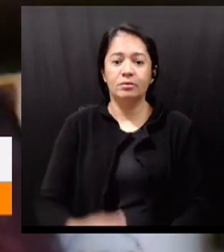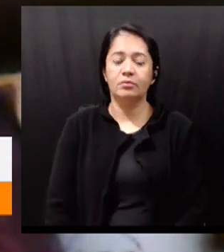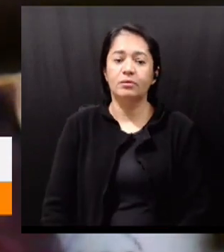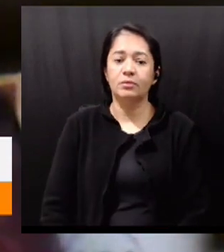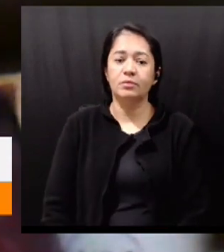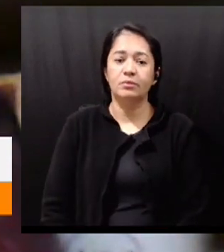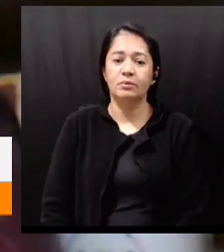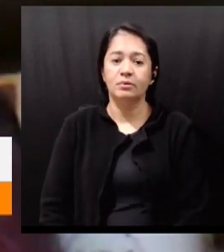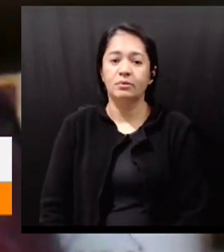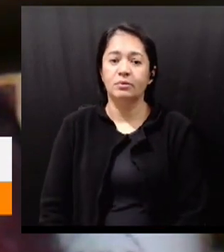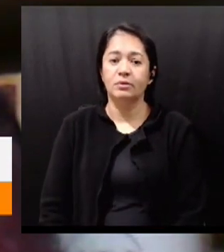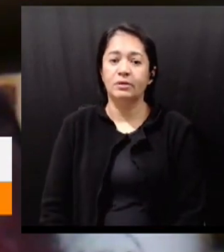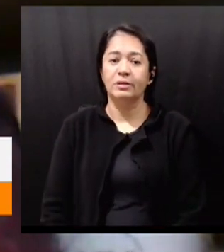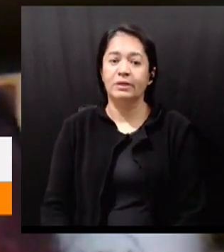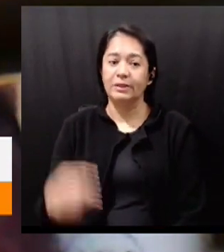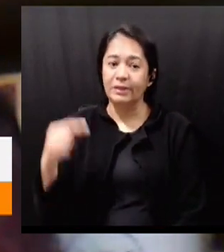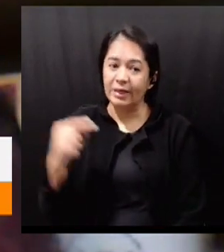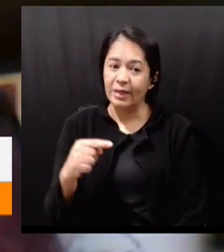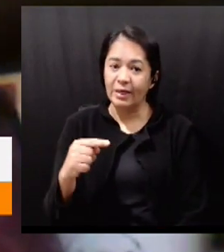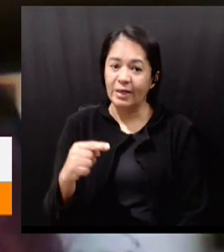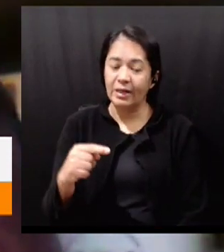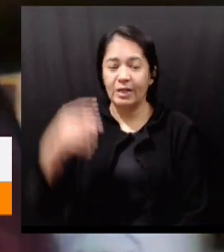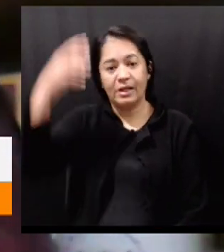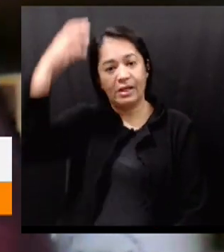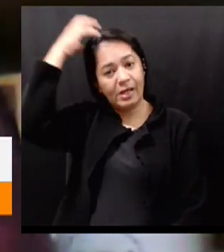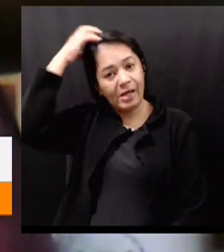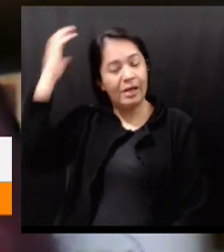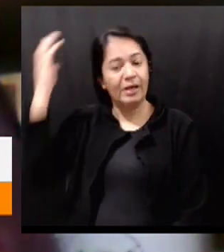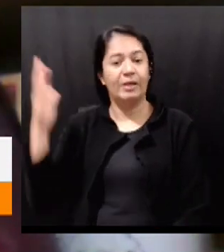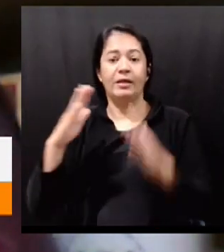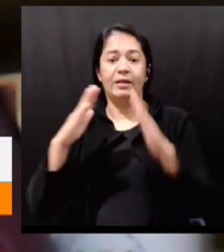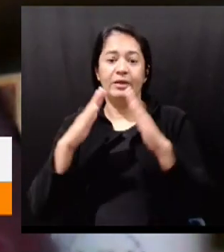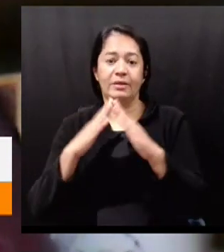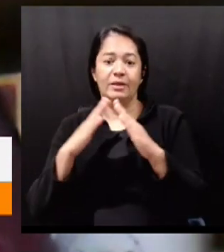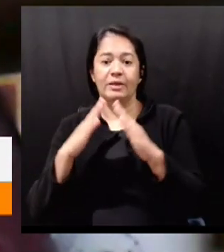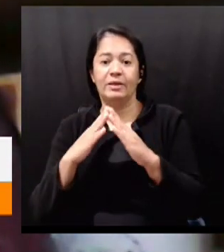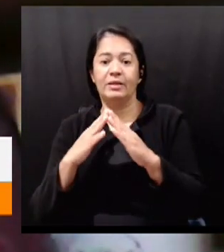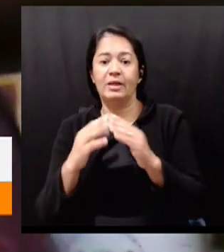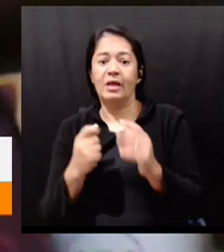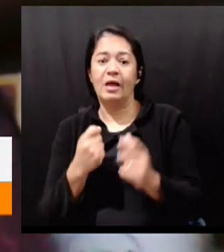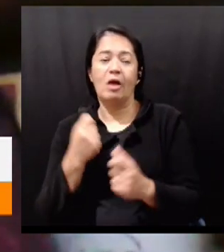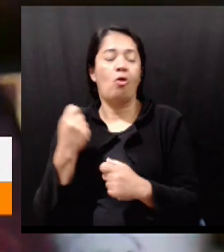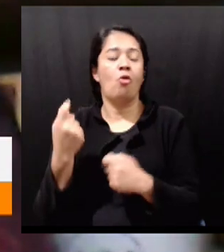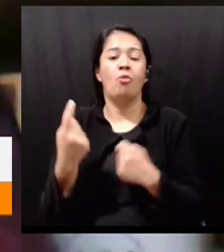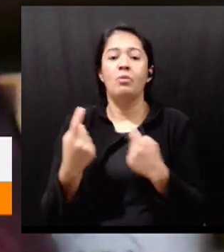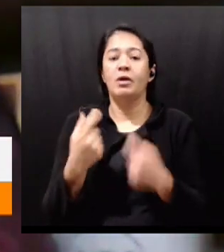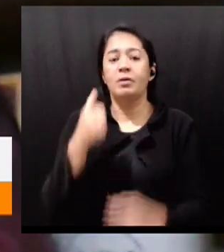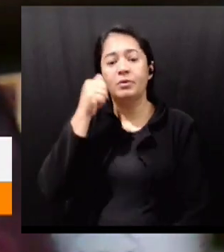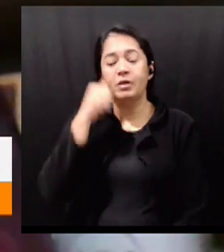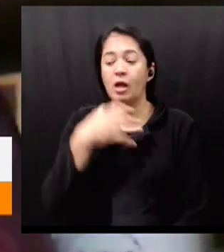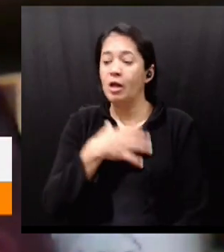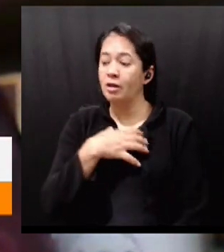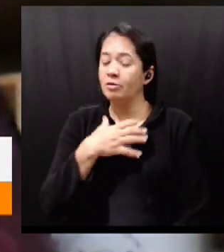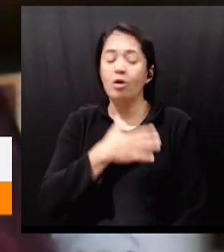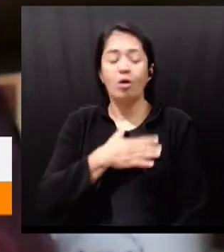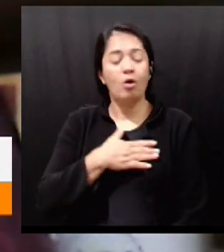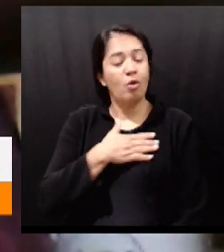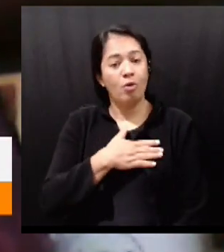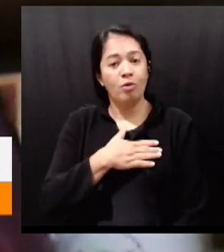do lar, né? Existem algumas mulheres que se sentem bem ainda de